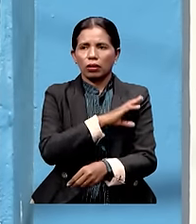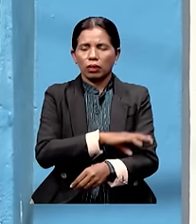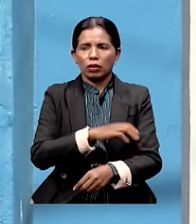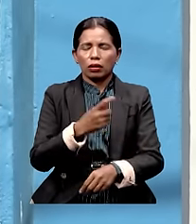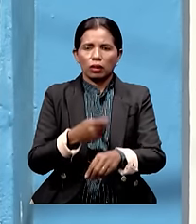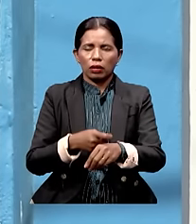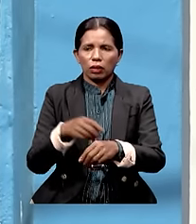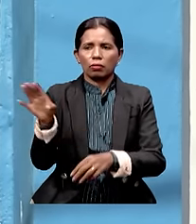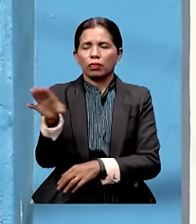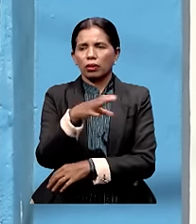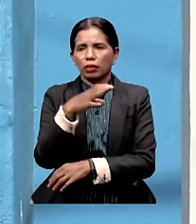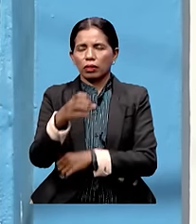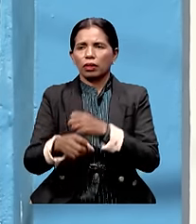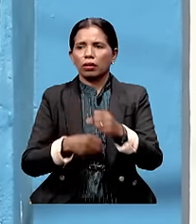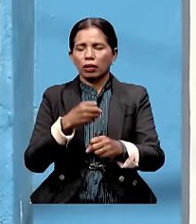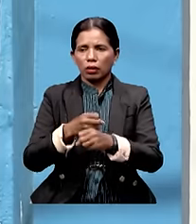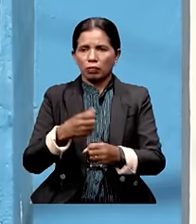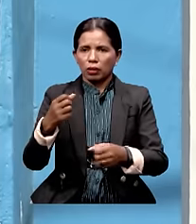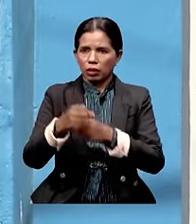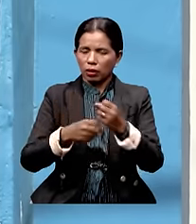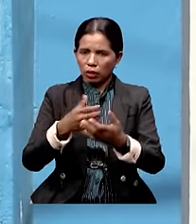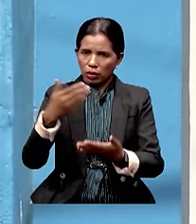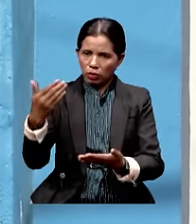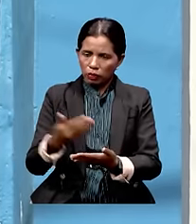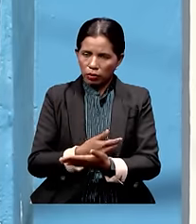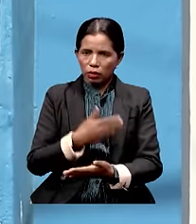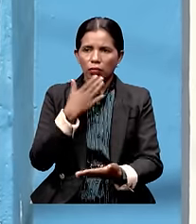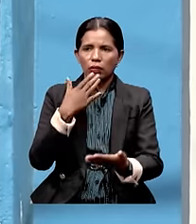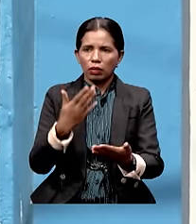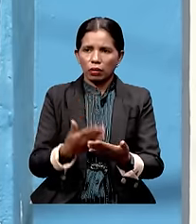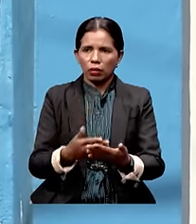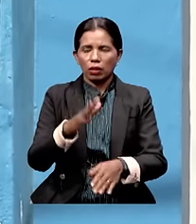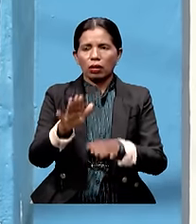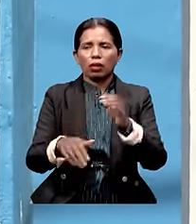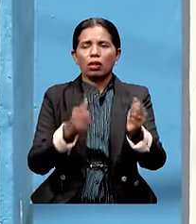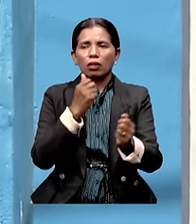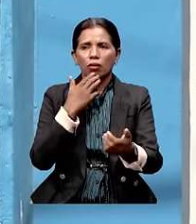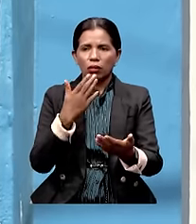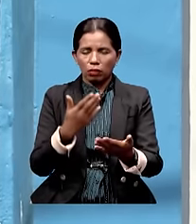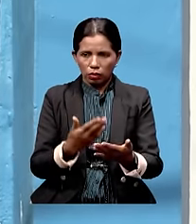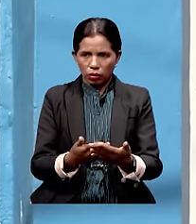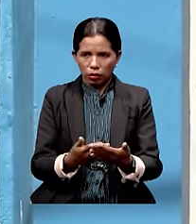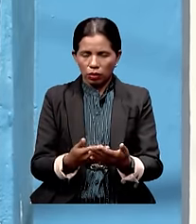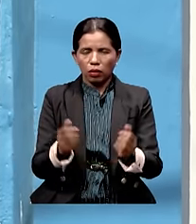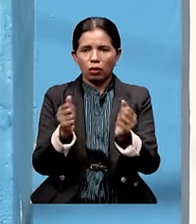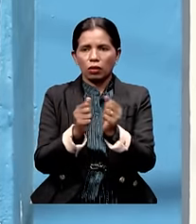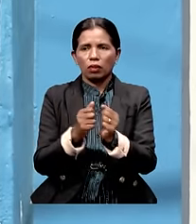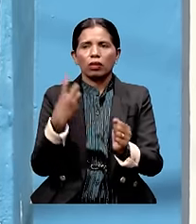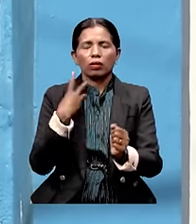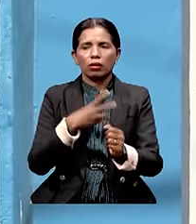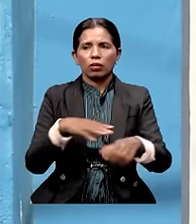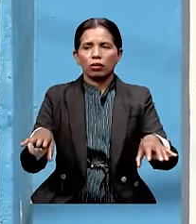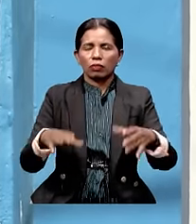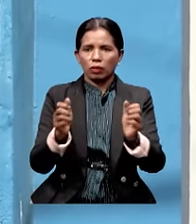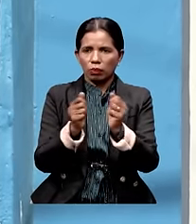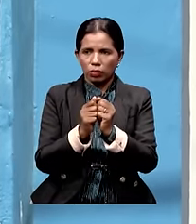tempo natal, no tempo de Tinanfon, de bem a dia, e lá o dia, lá o sucesso, o itininha colaboração